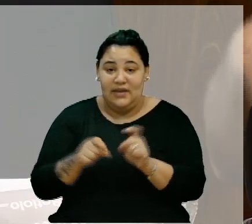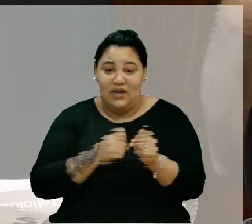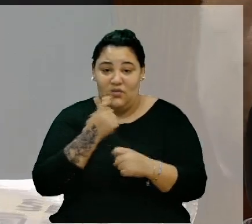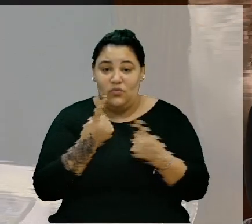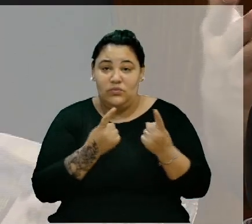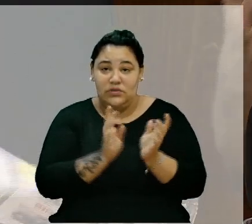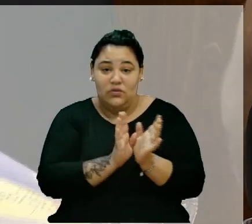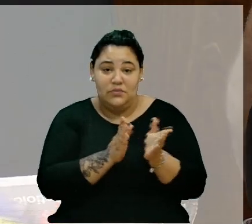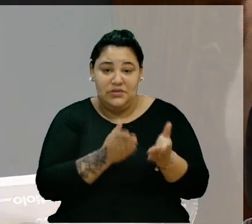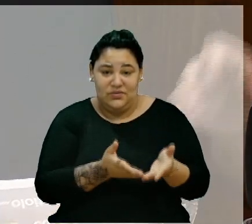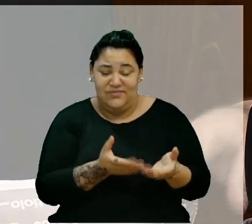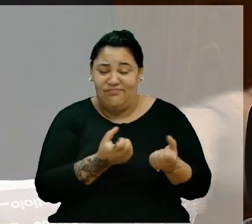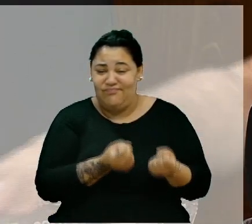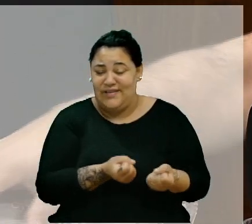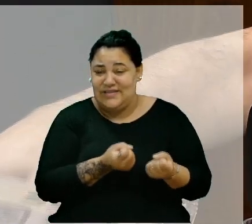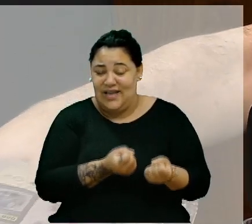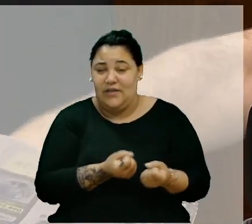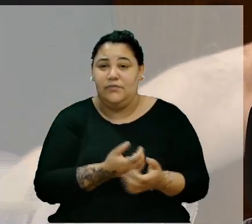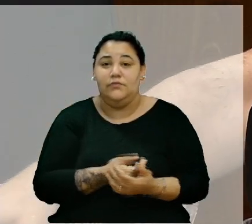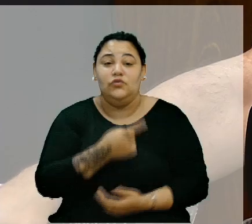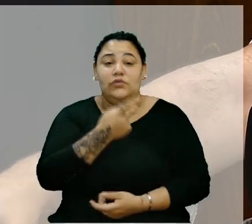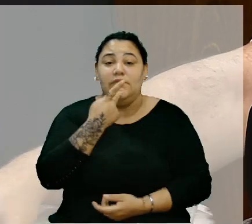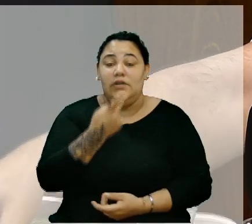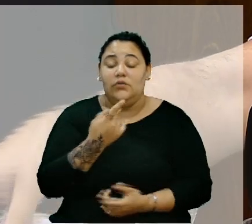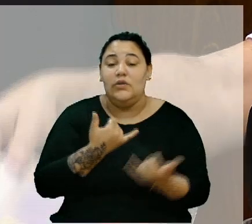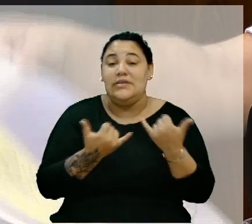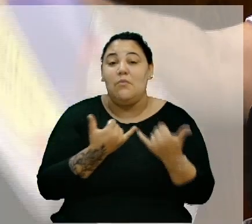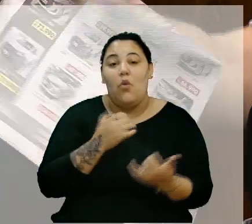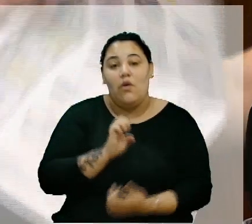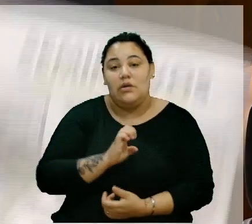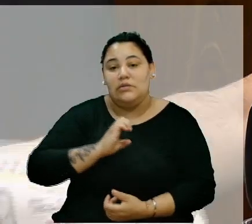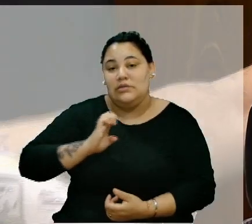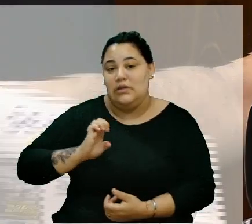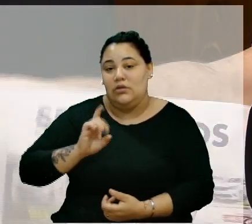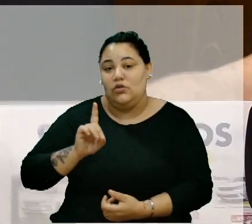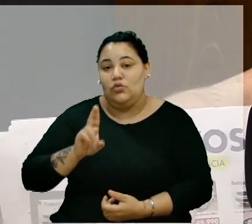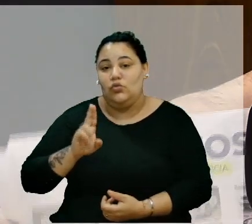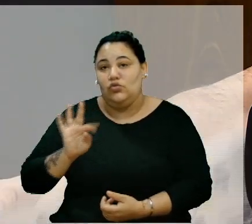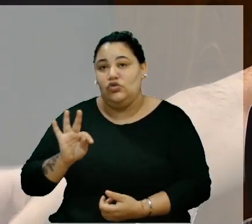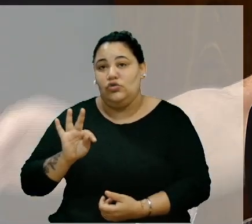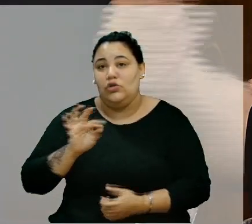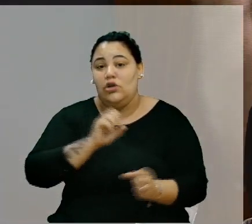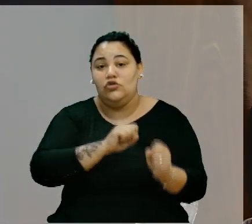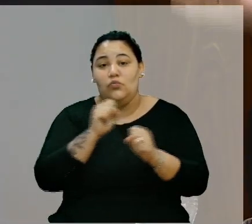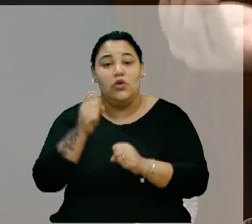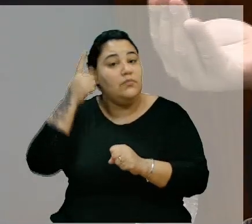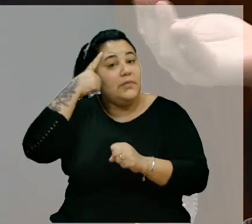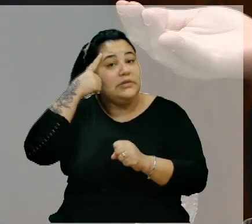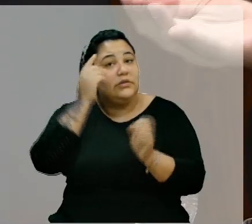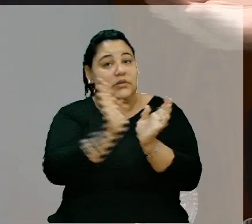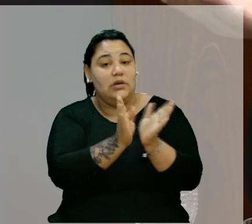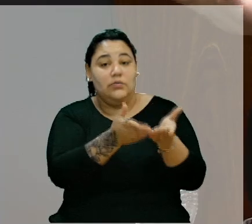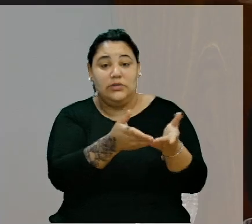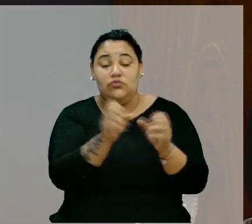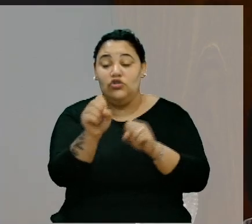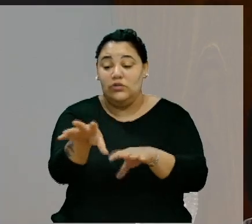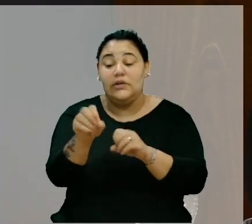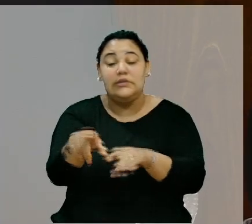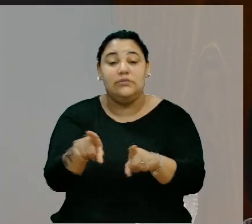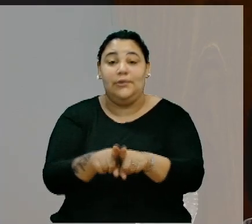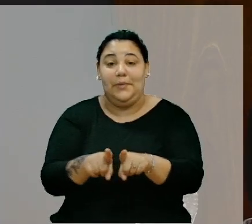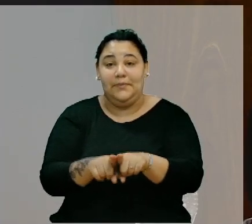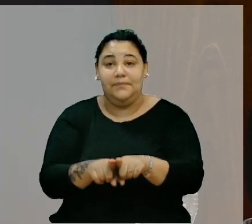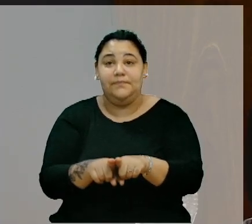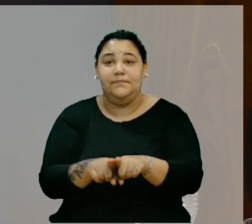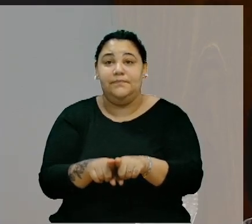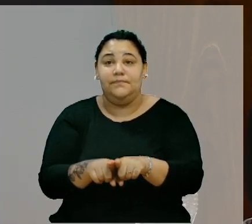estarem sobrecarregadas. O senhor está citando o exemplo da SEDUT. A gente pode pegar o tema, pensar na comissão de educação,